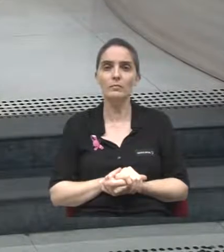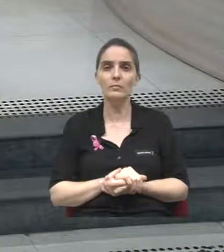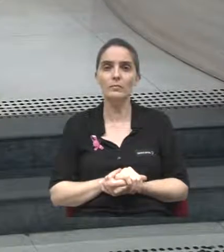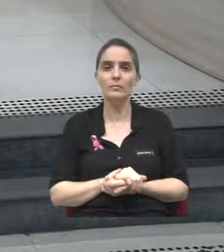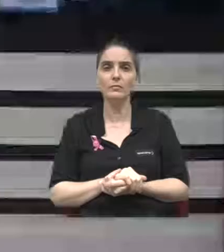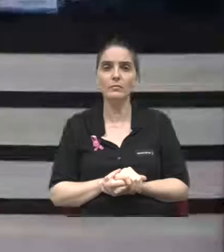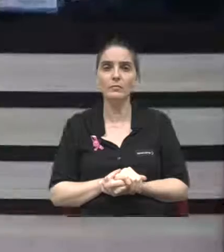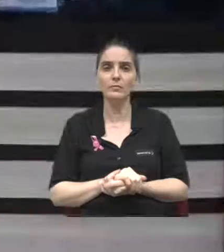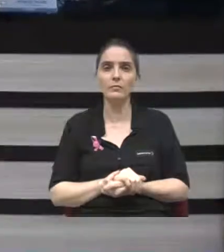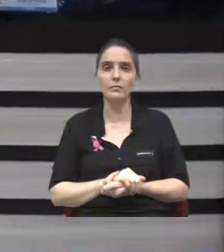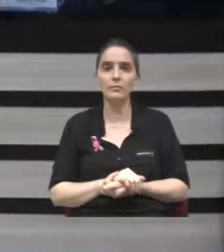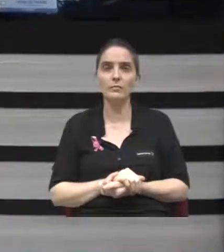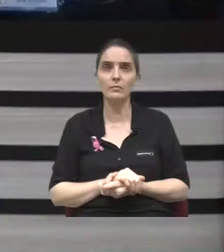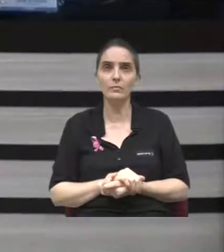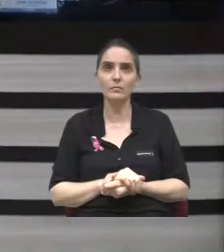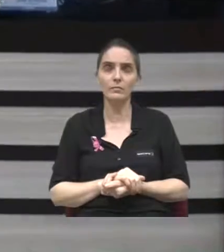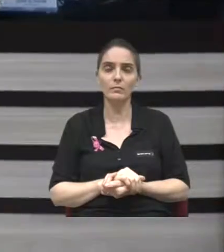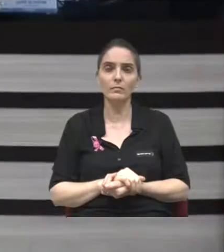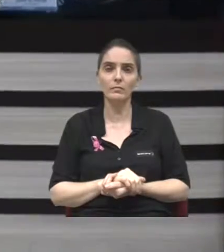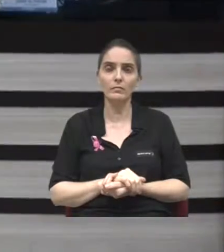Eu gostaria, então, de